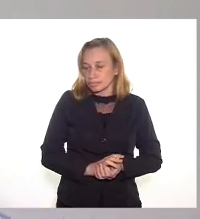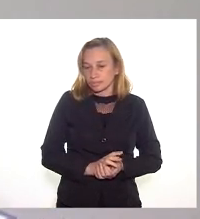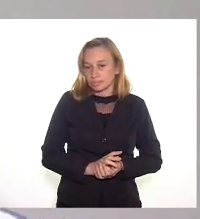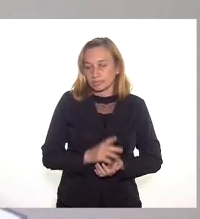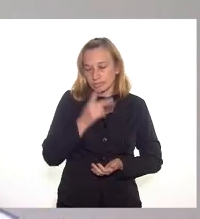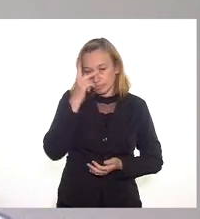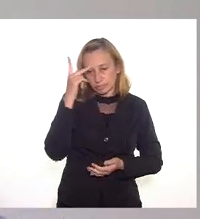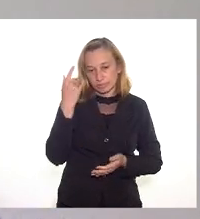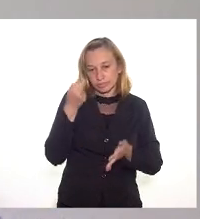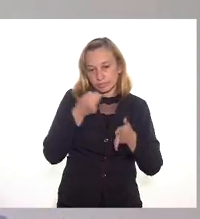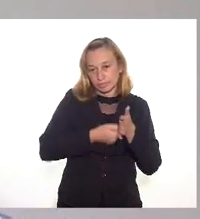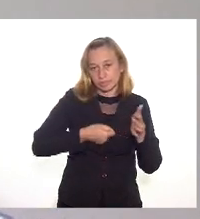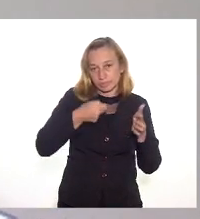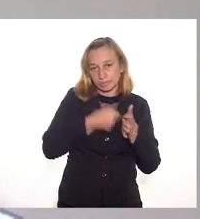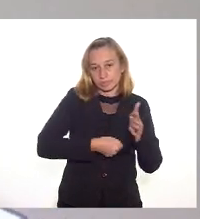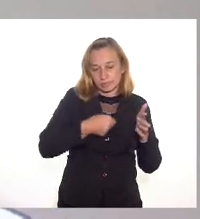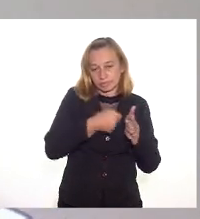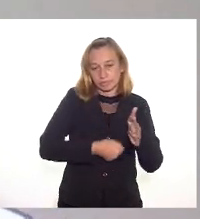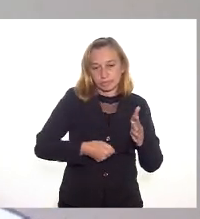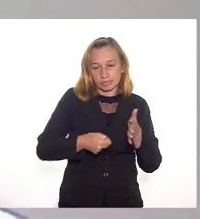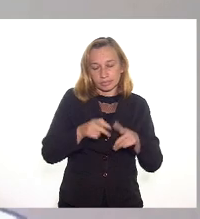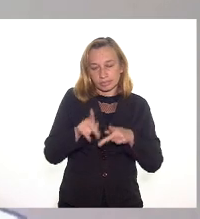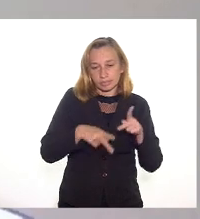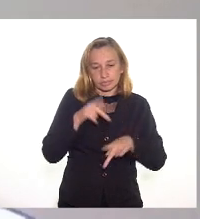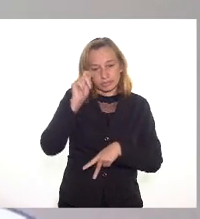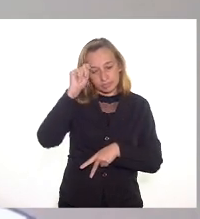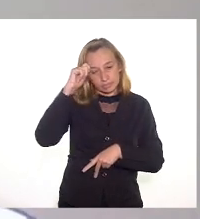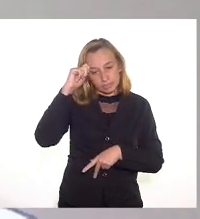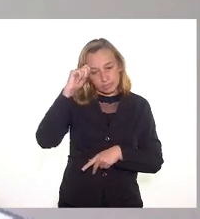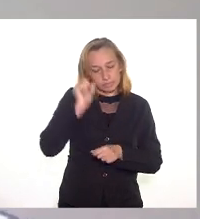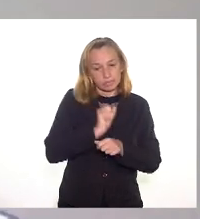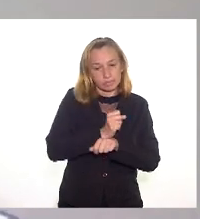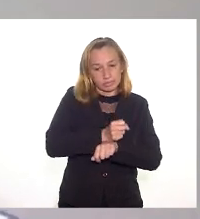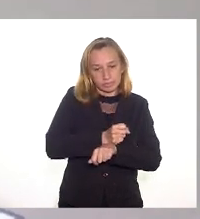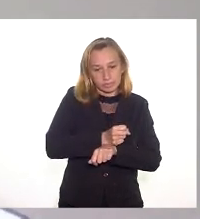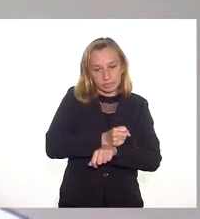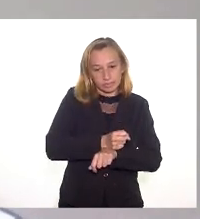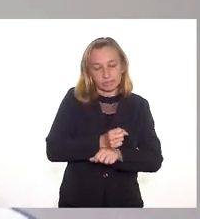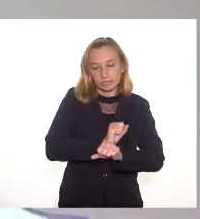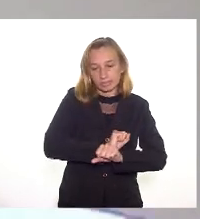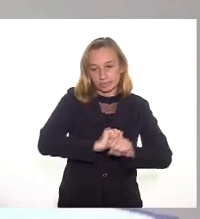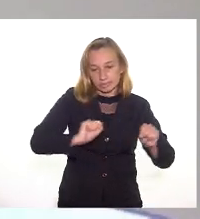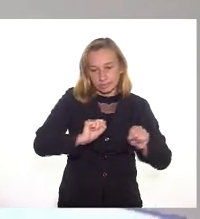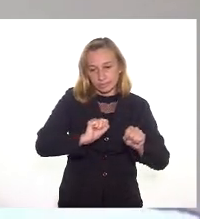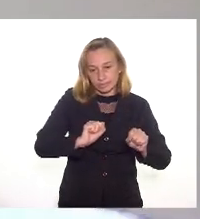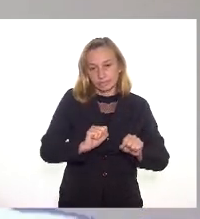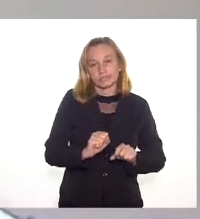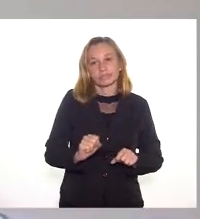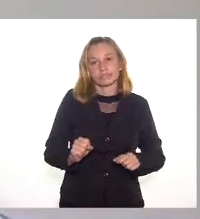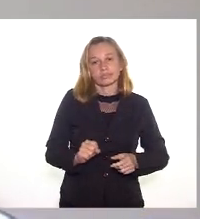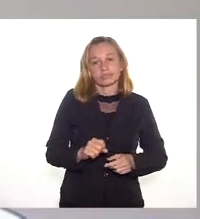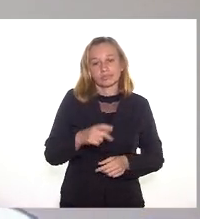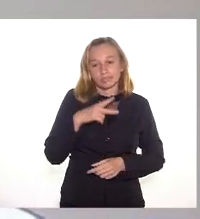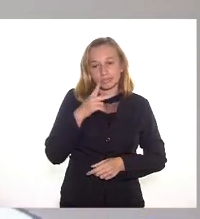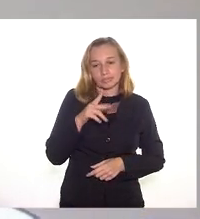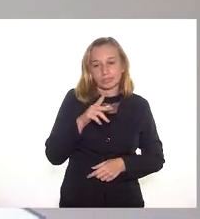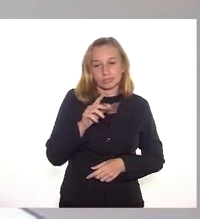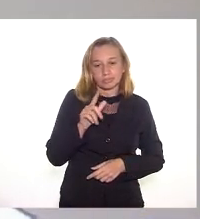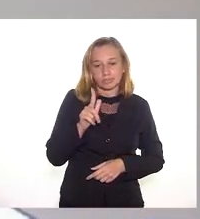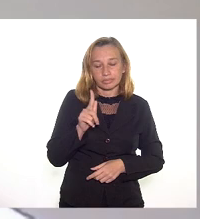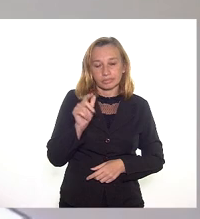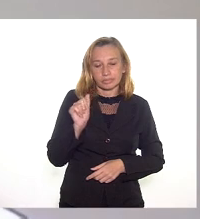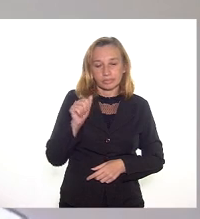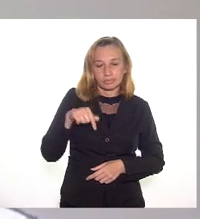da luta do povo negro escravizado por sua liberdade e aqui se falou de gangazumba